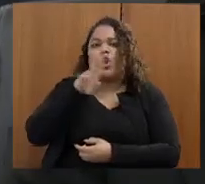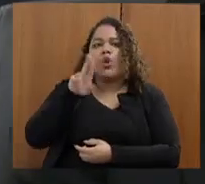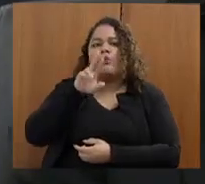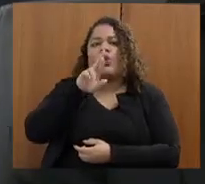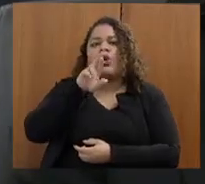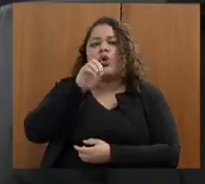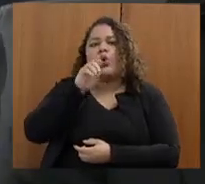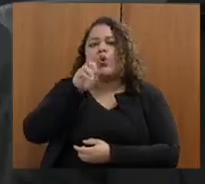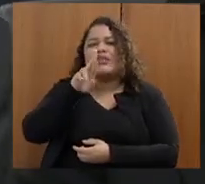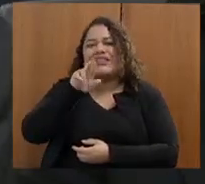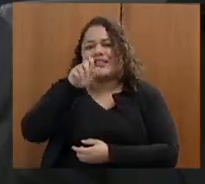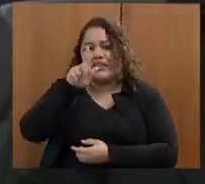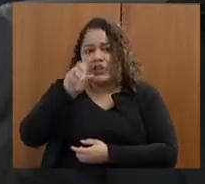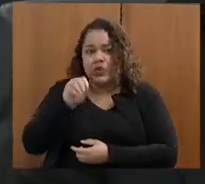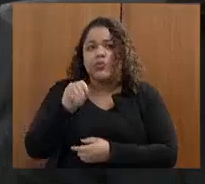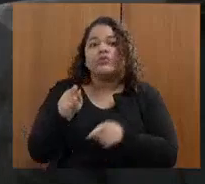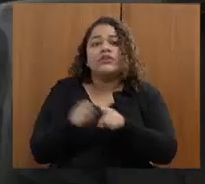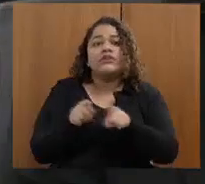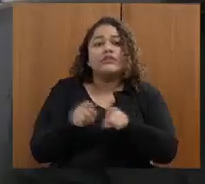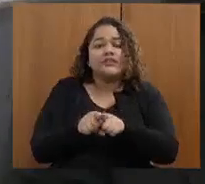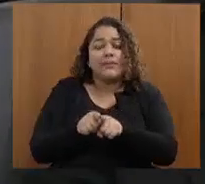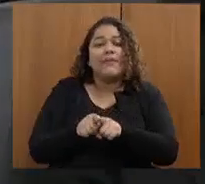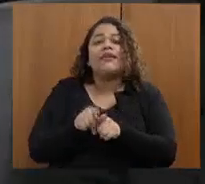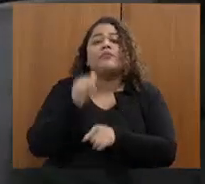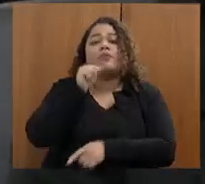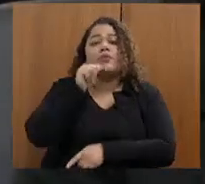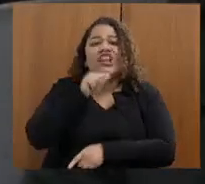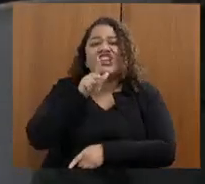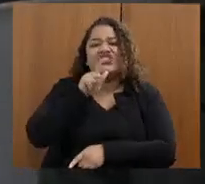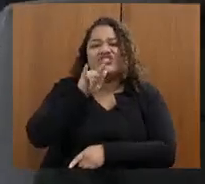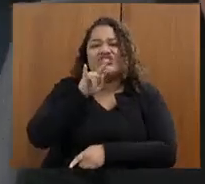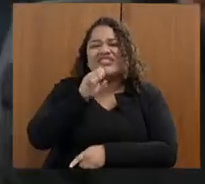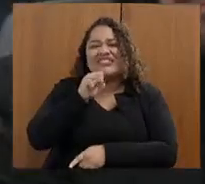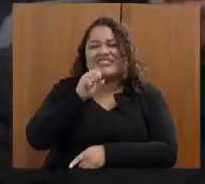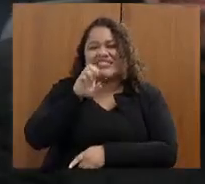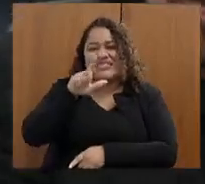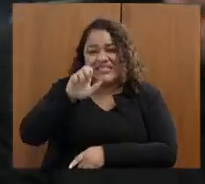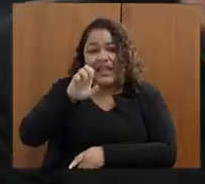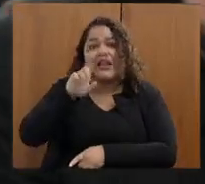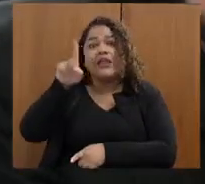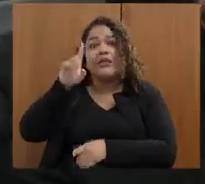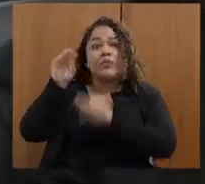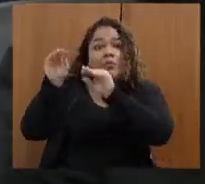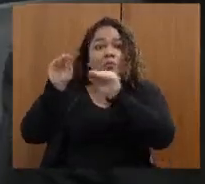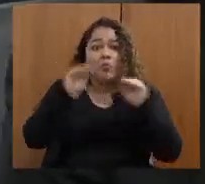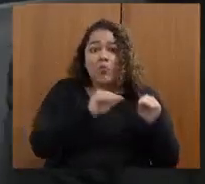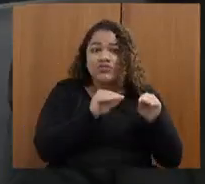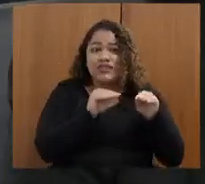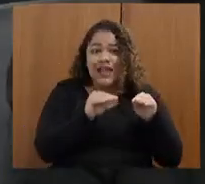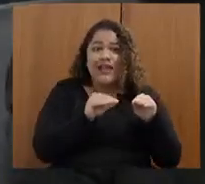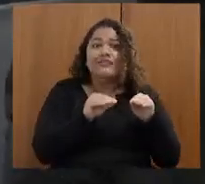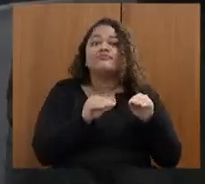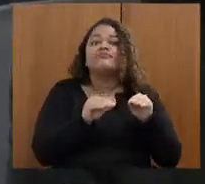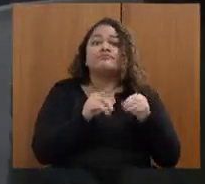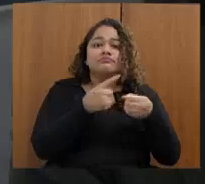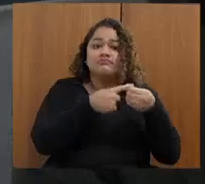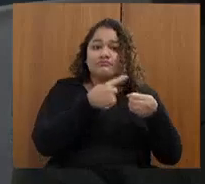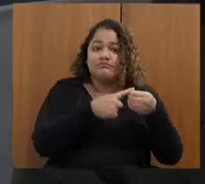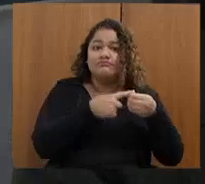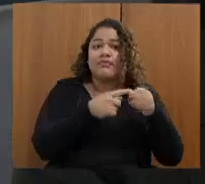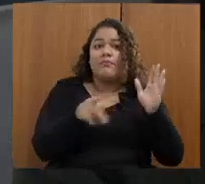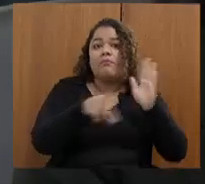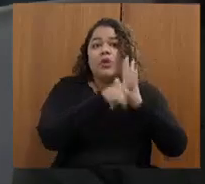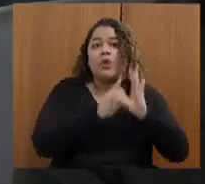de uma doação de um imóvel da União para instalação de sede própria do campus UEMG Leopoldina